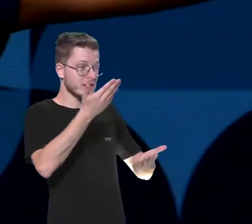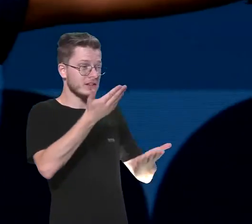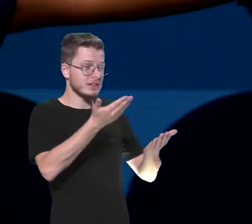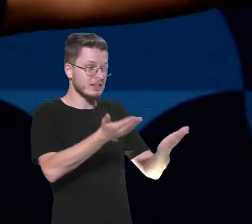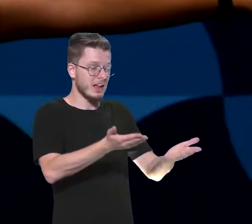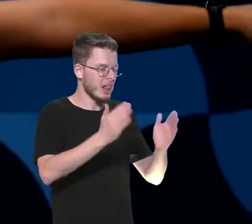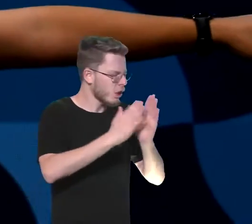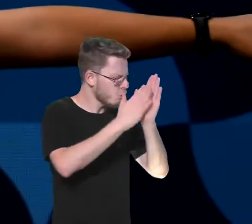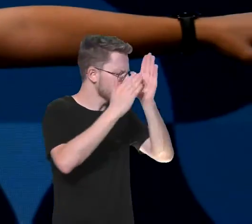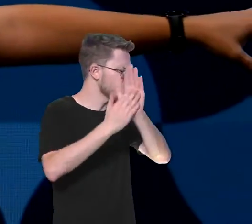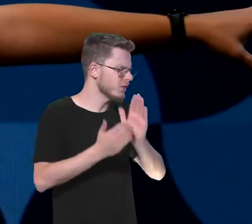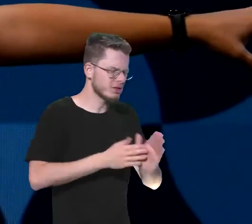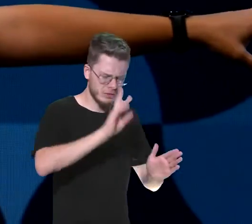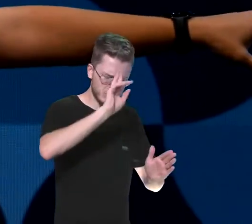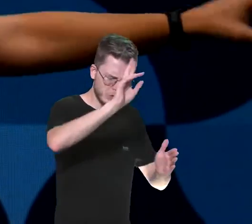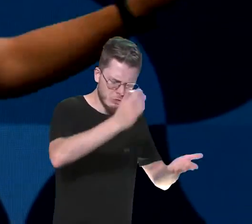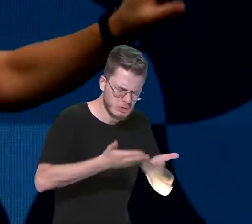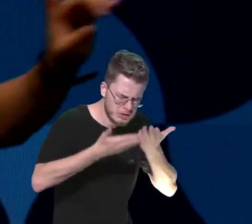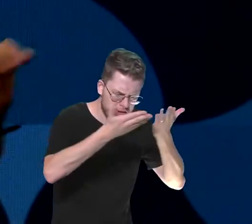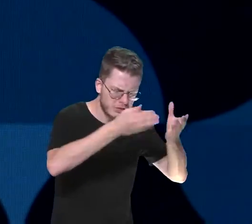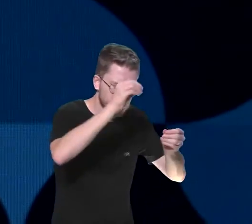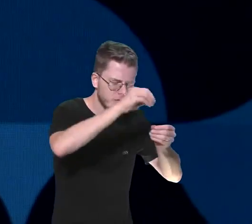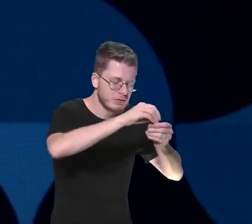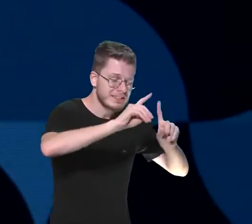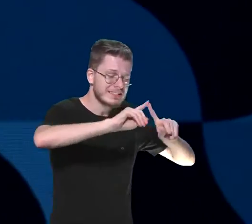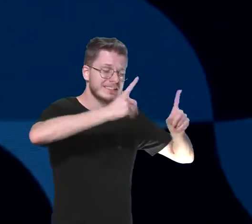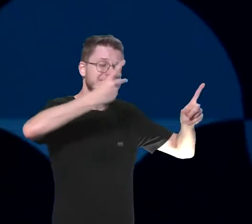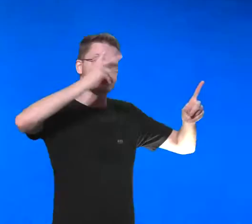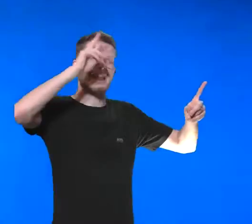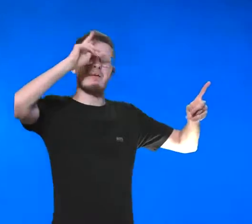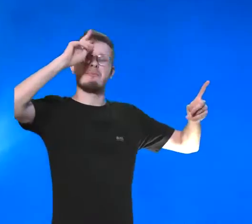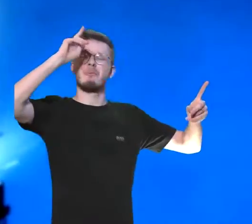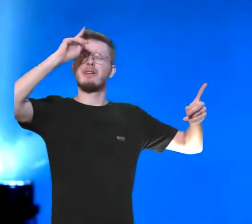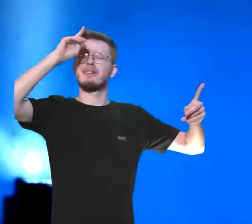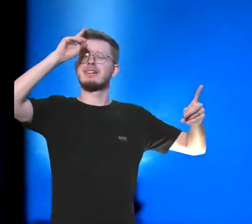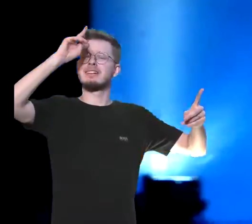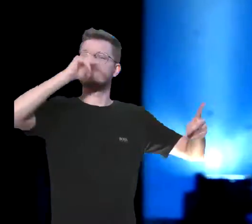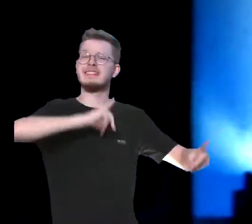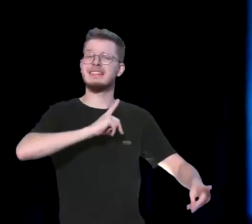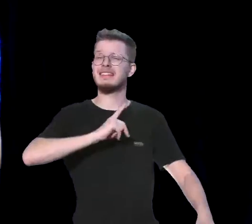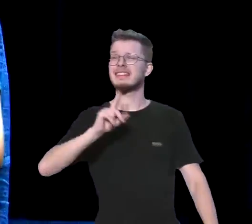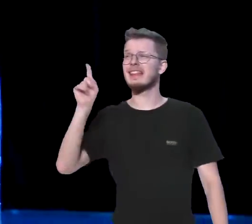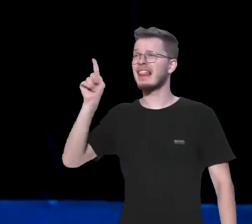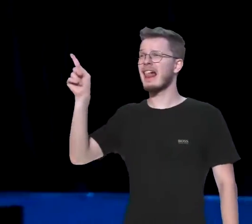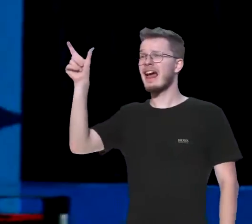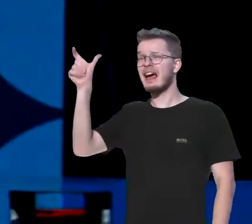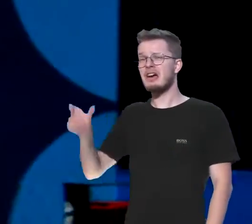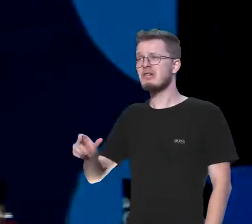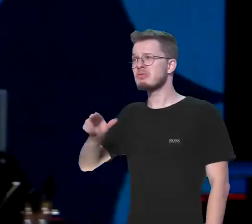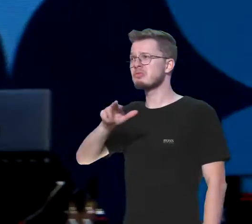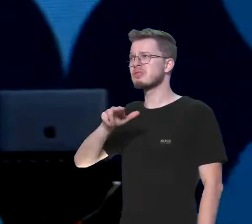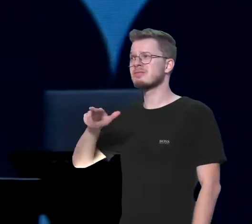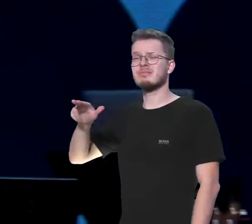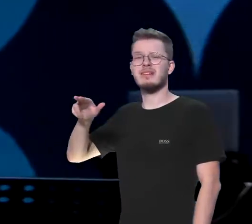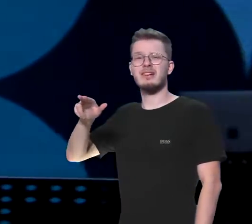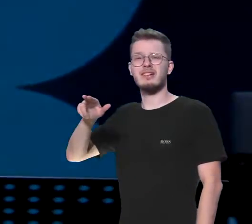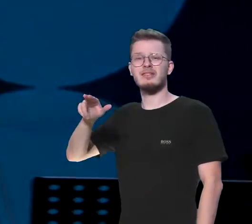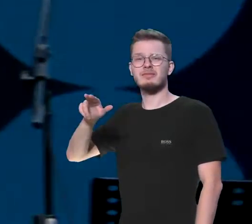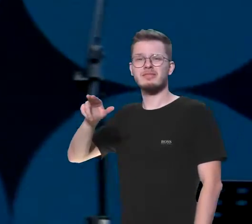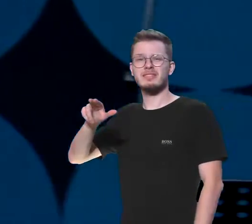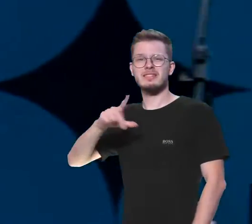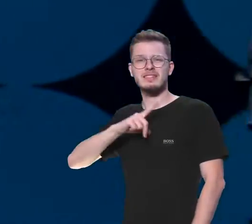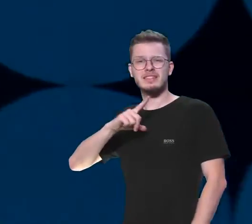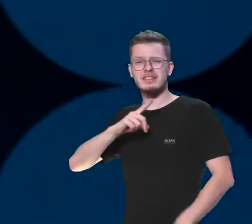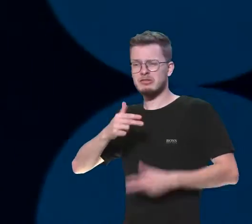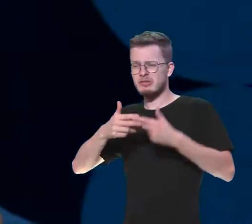solta com outro irmão, se lembra que tem uma situação mal resolvida, se lembra que existem coisas que precisam